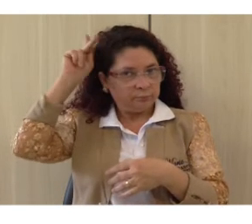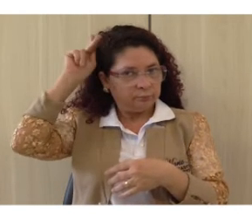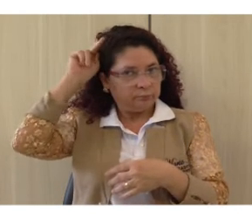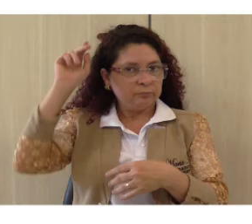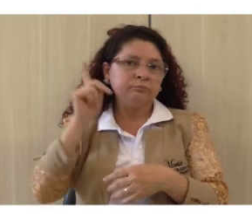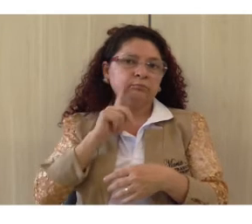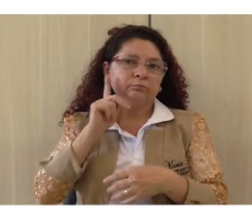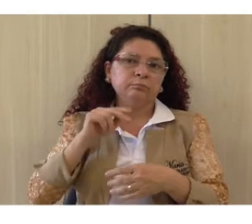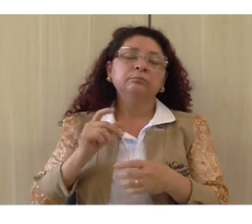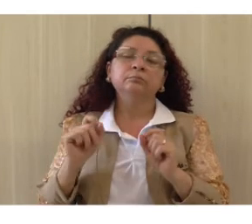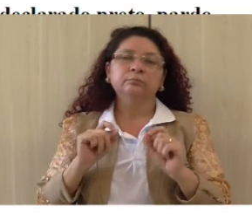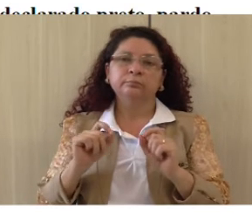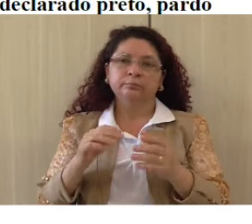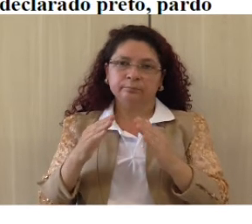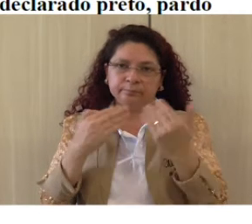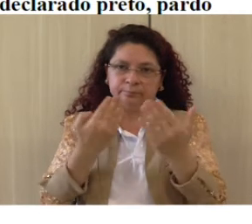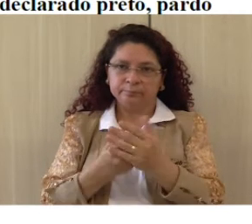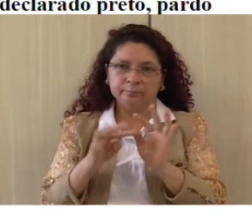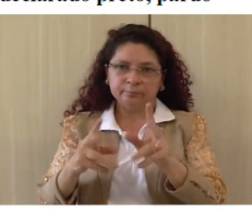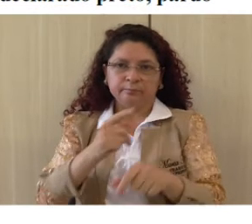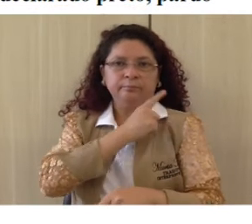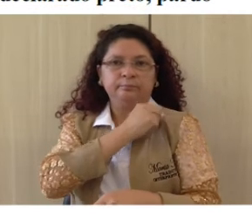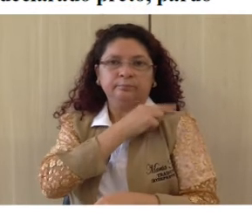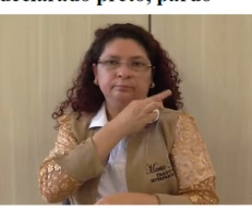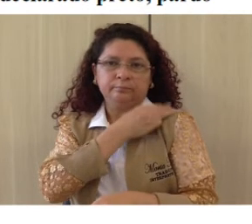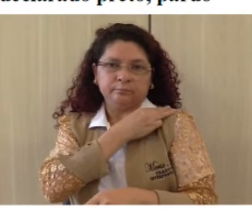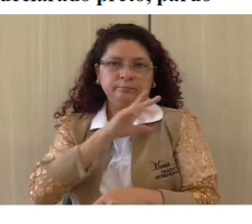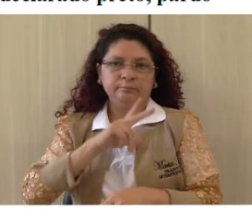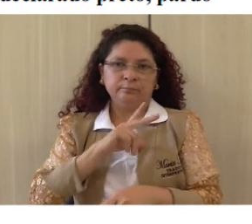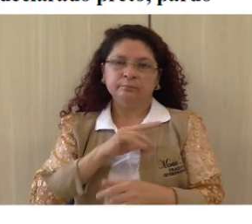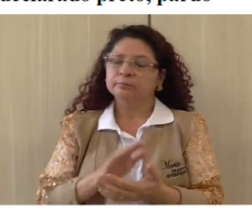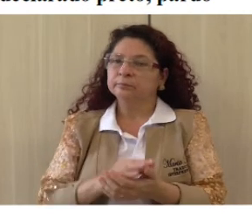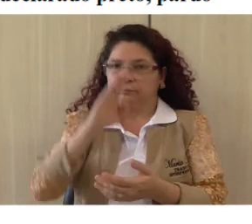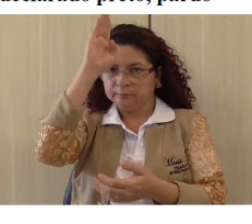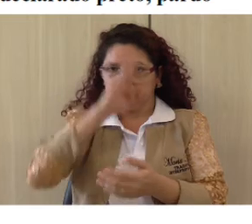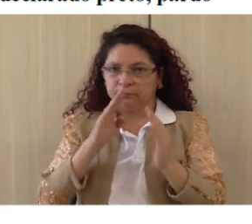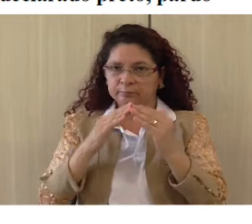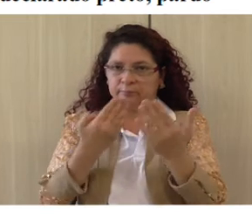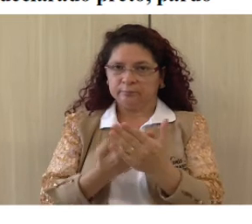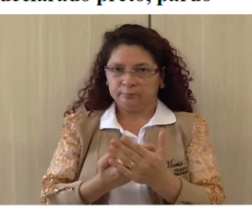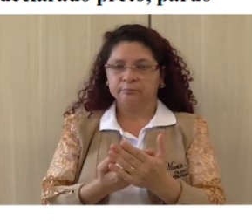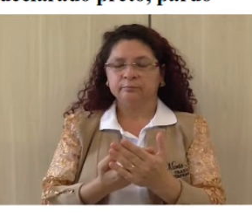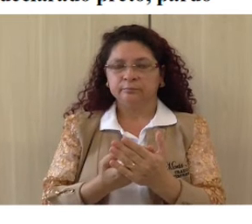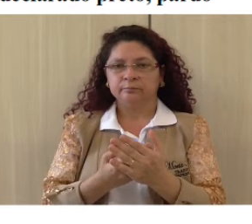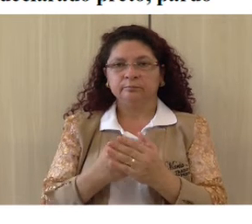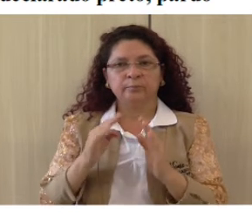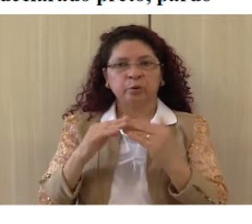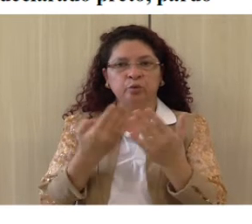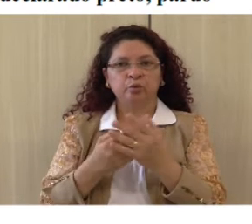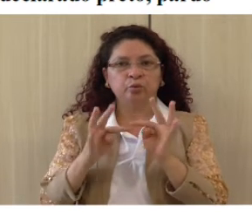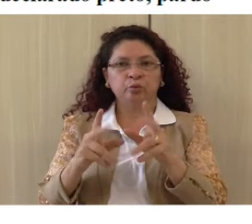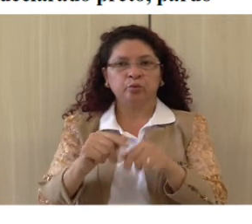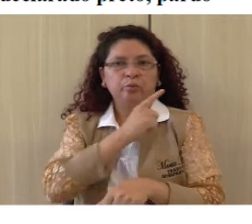ou indígena e que tenha cursado integralmente o ensino médio em escola pública. A. Histórico escolar que comprove ter cursado